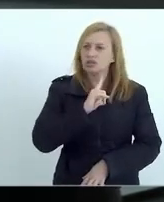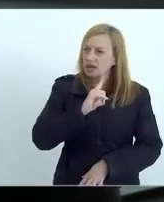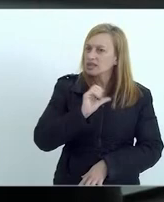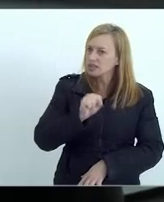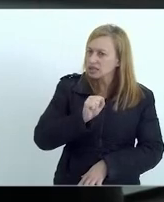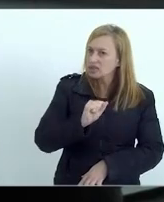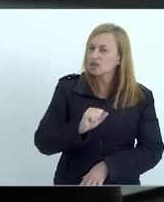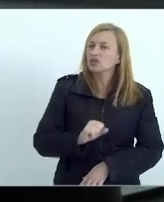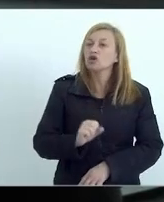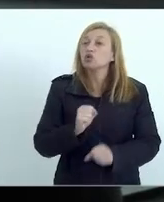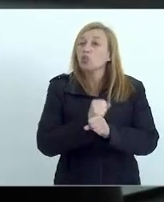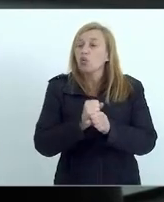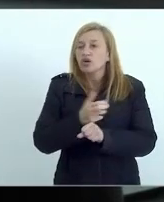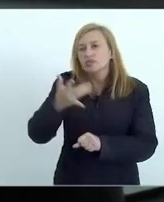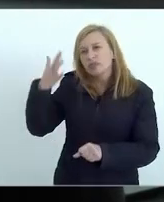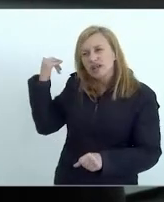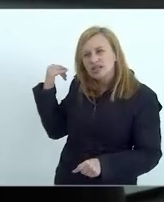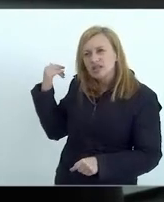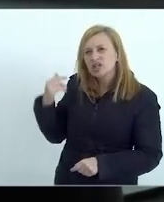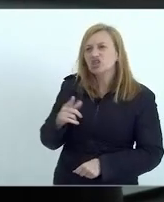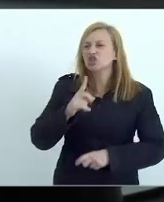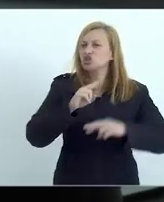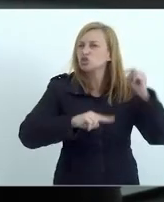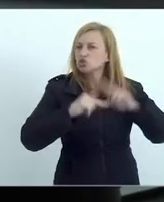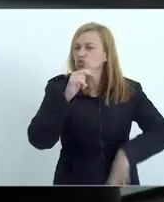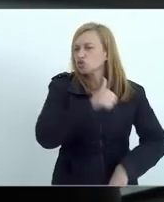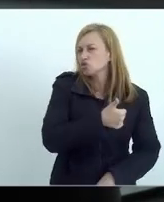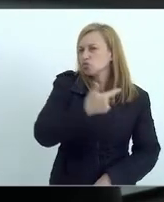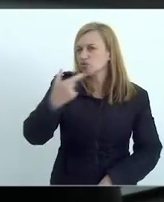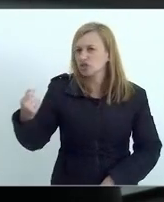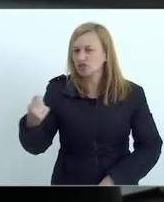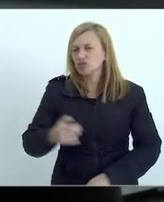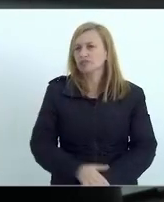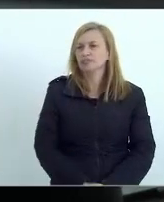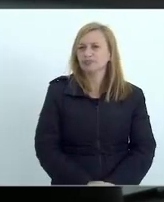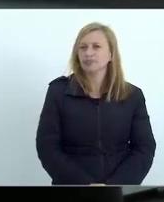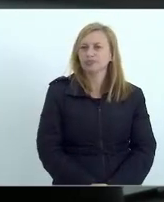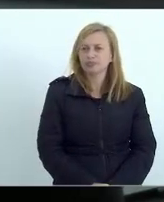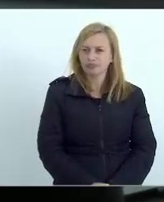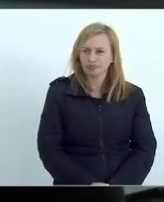Isso foi no ano passado em junho de 2020